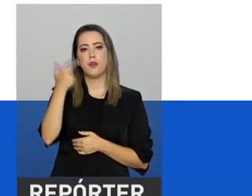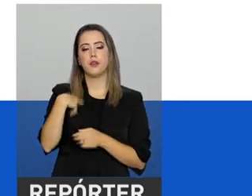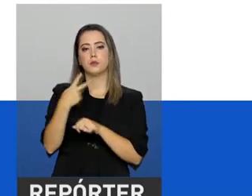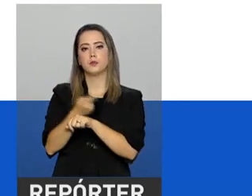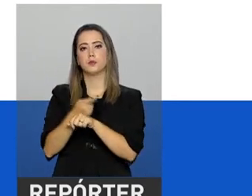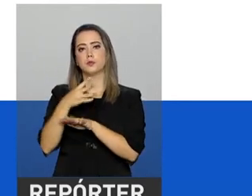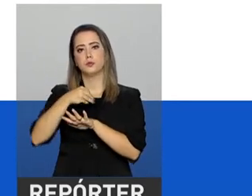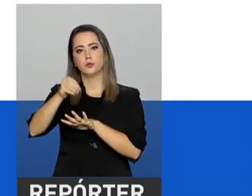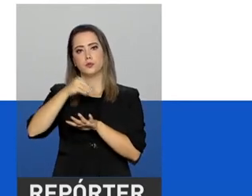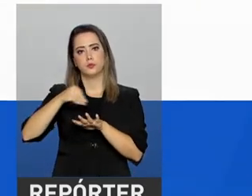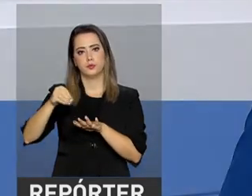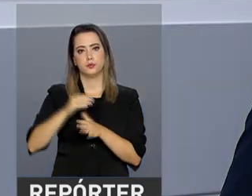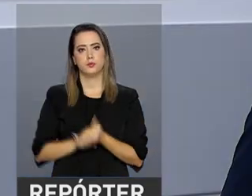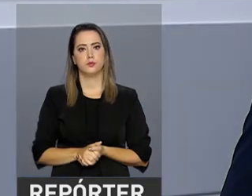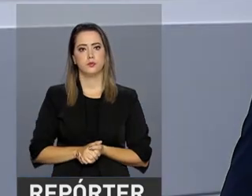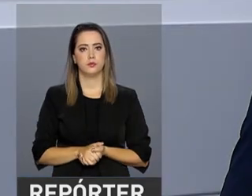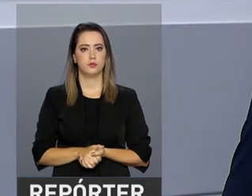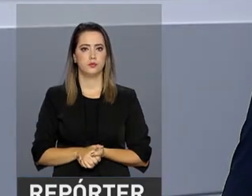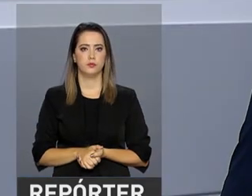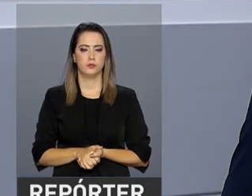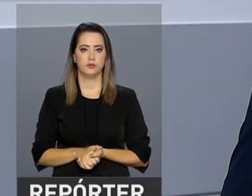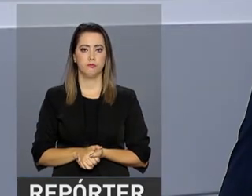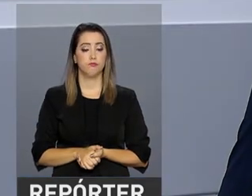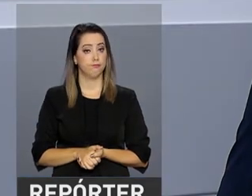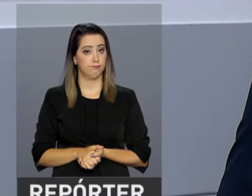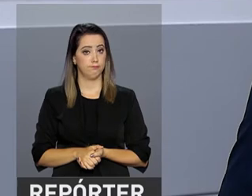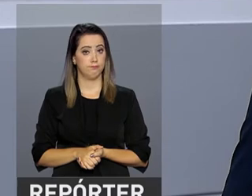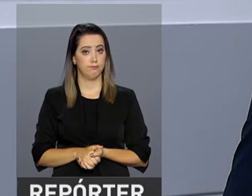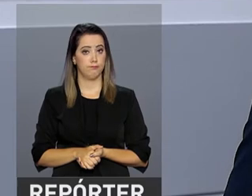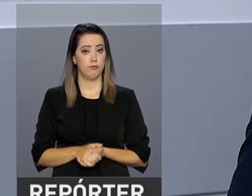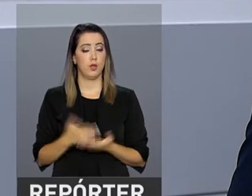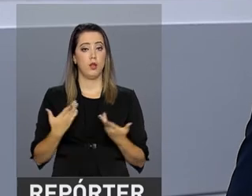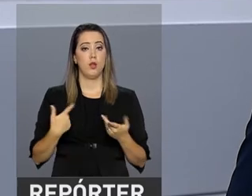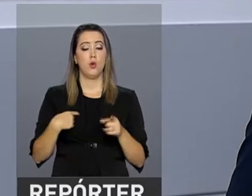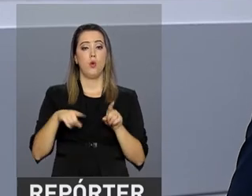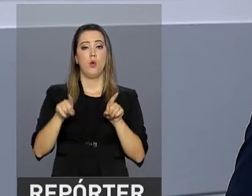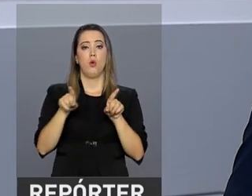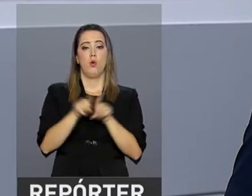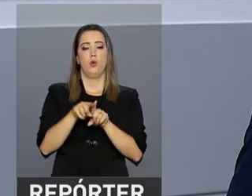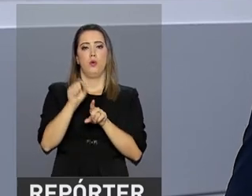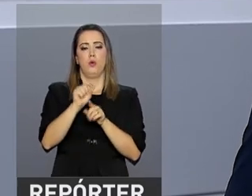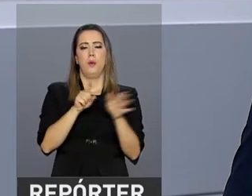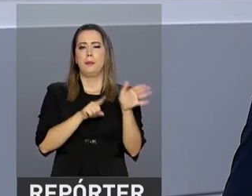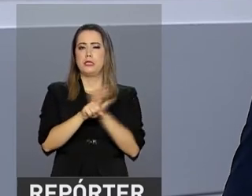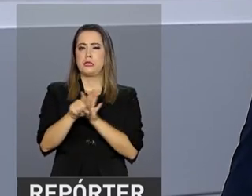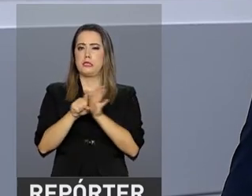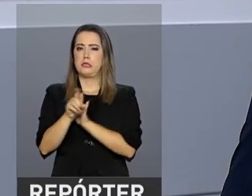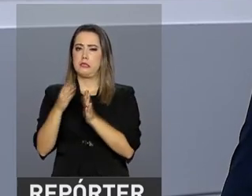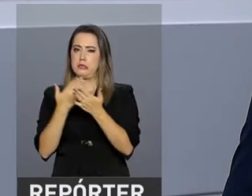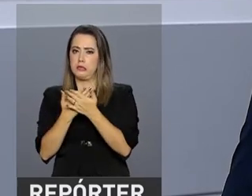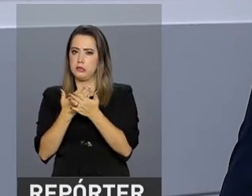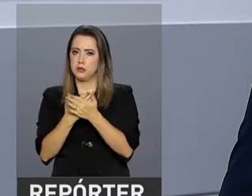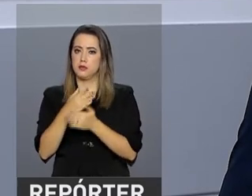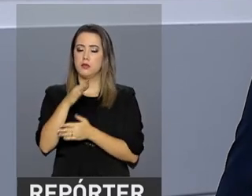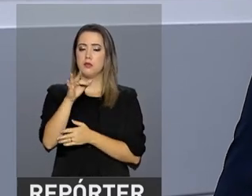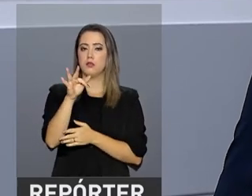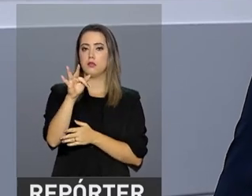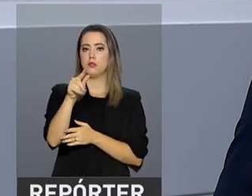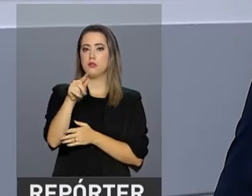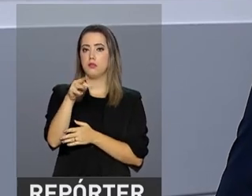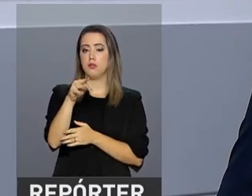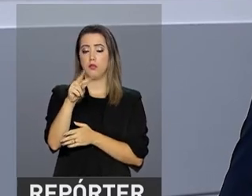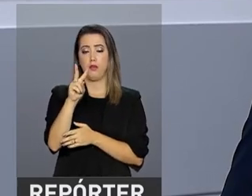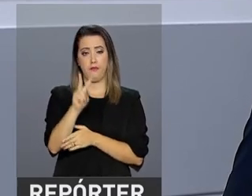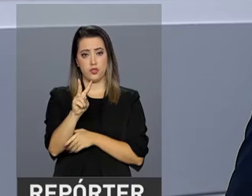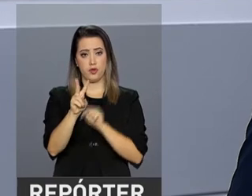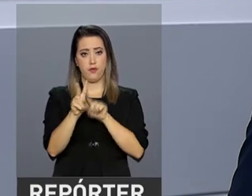informações o indicador antecedente de emprego da fundação getúlio vargas sinaliza a continuidade da tendência de recuperação